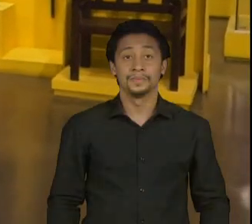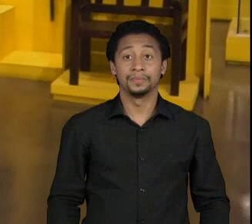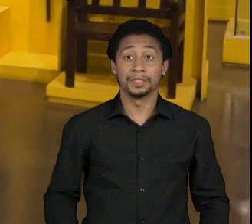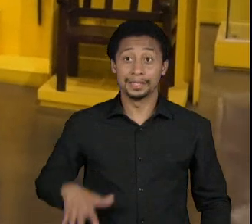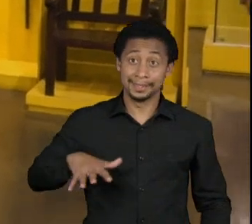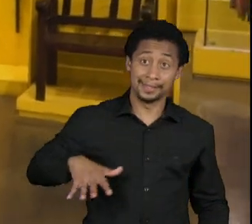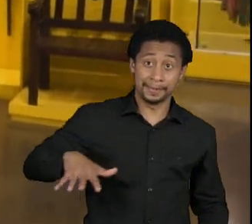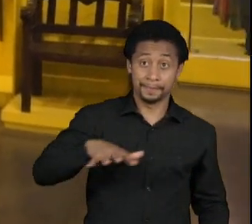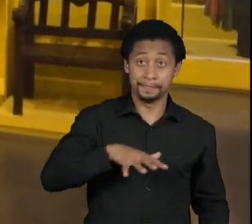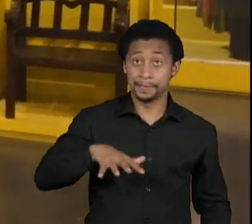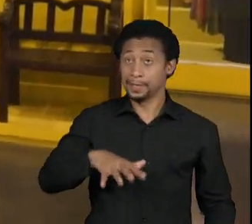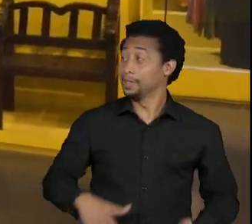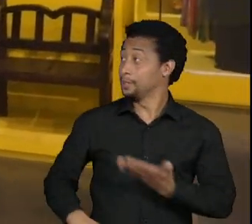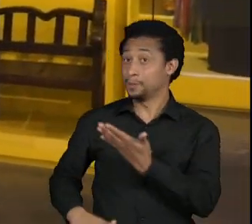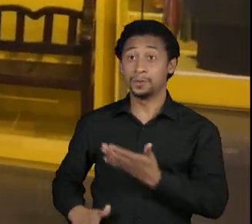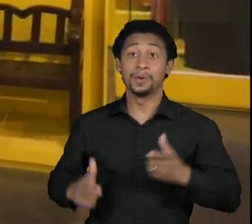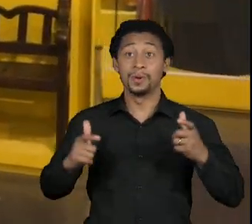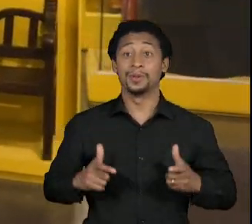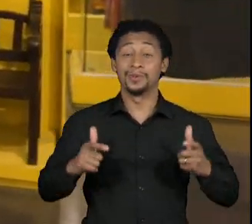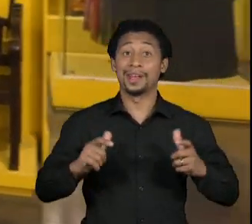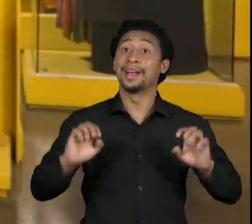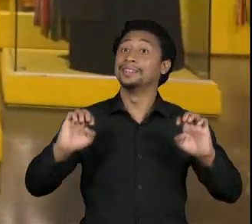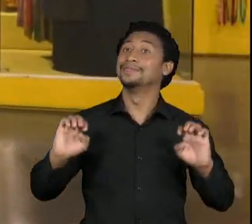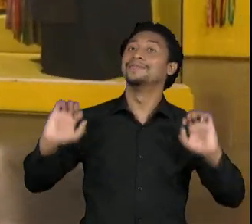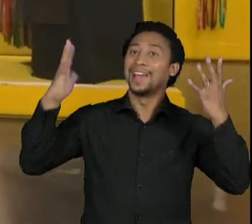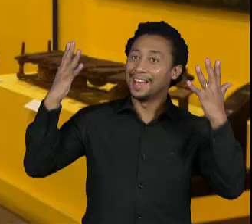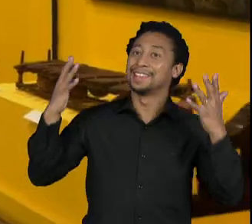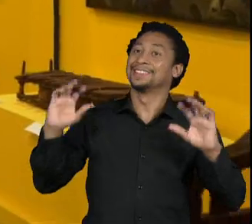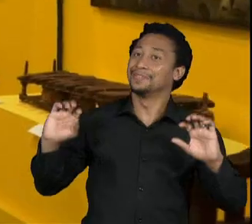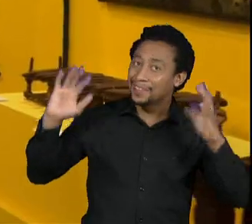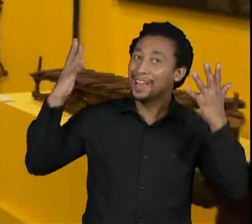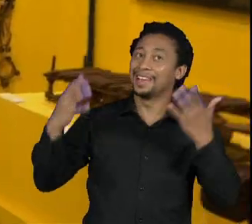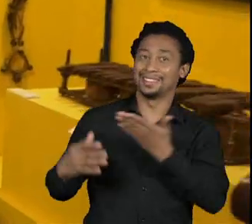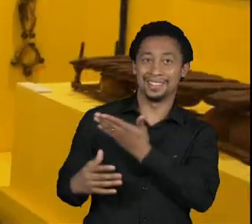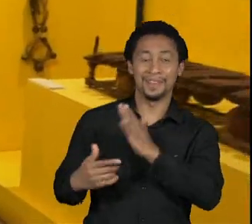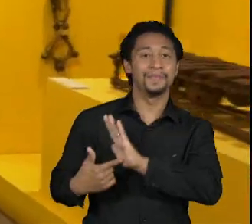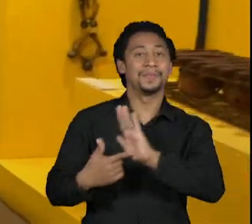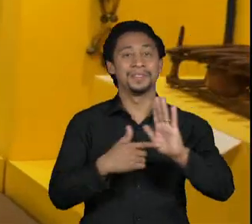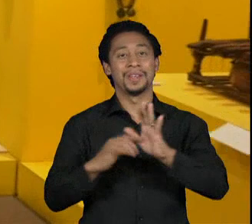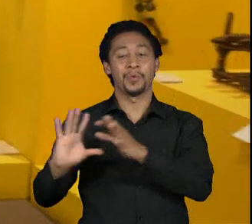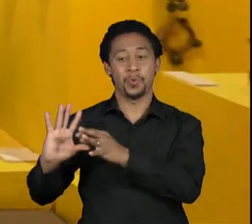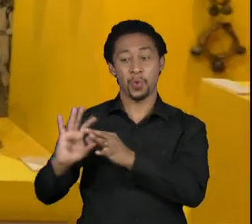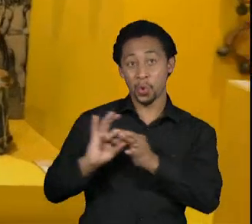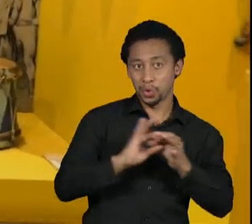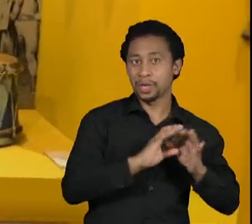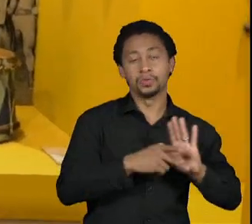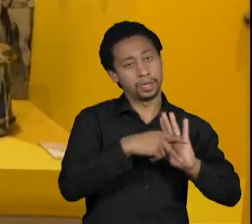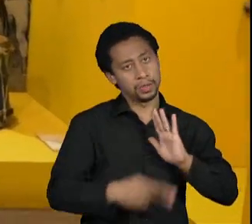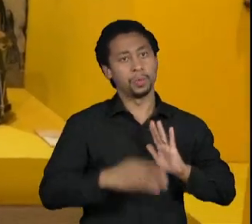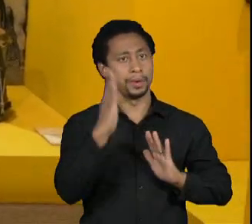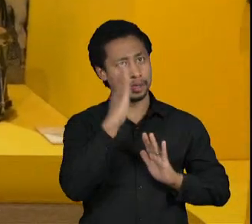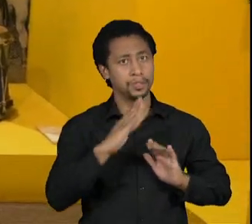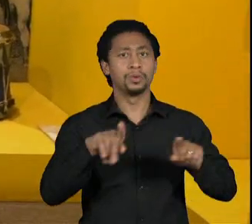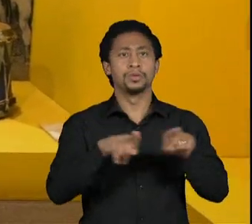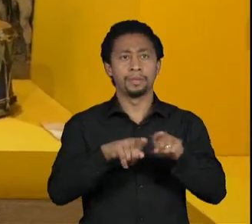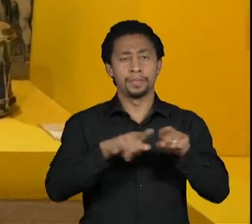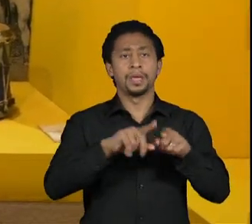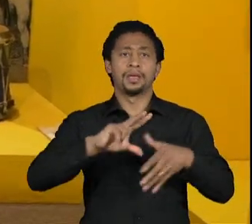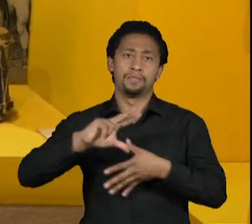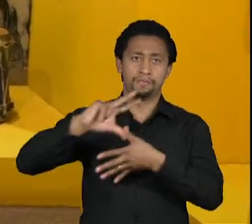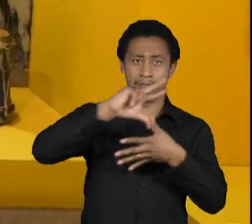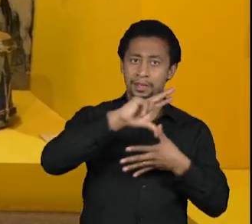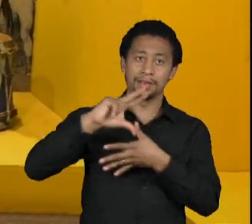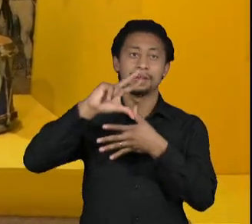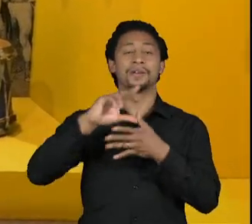Esse espaço aqui é um núcleo de festas, né? O sagrado e o profano, no contexto brasileiro, no contexto latino-americano, muitas das festas